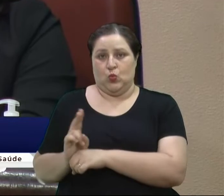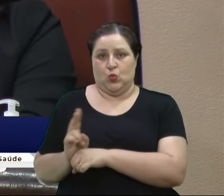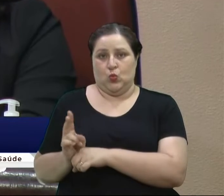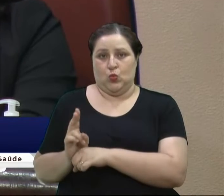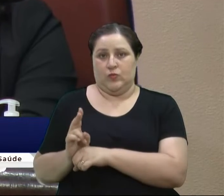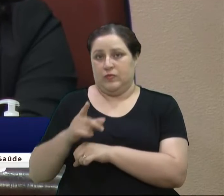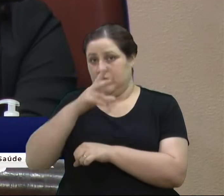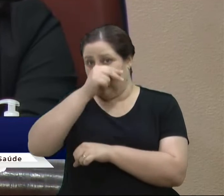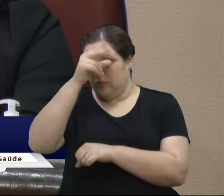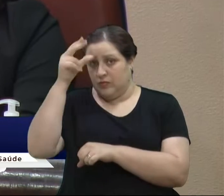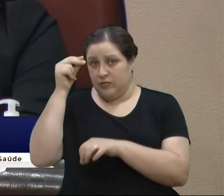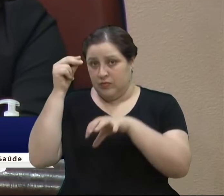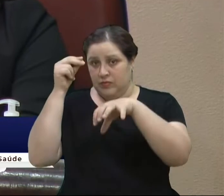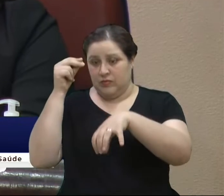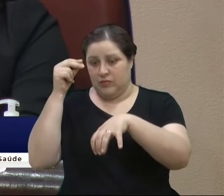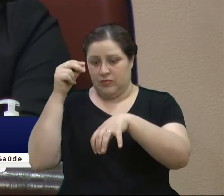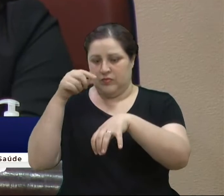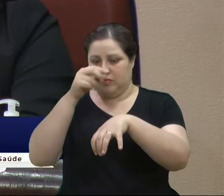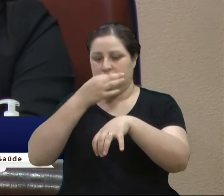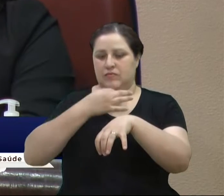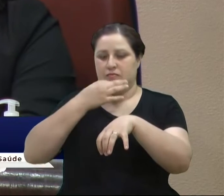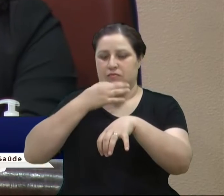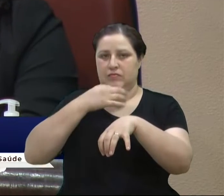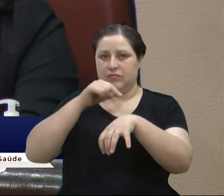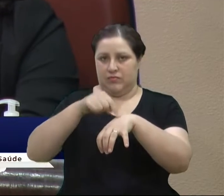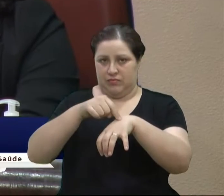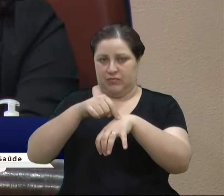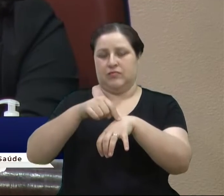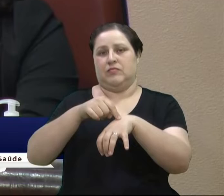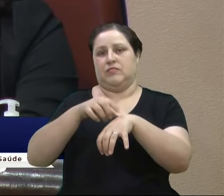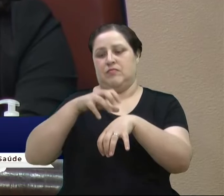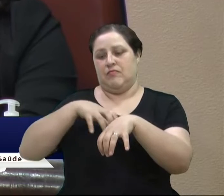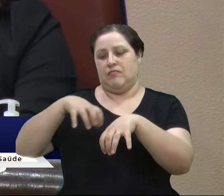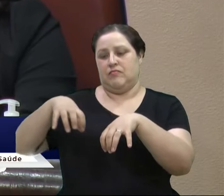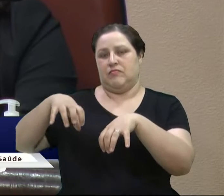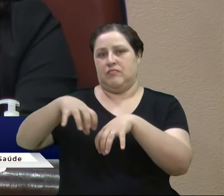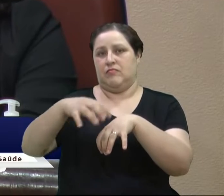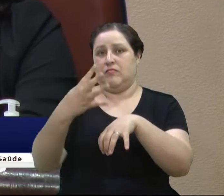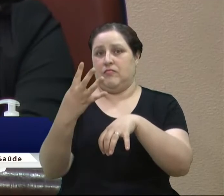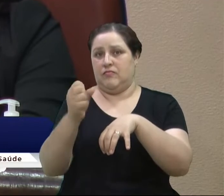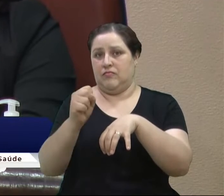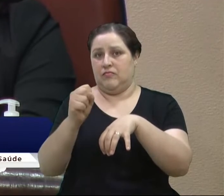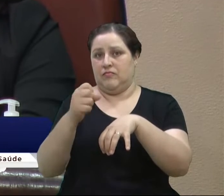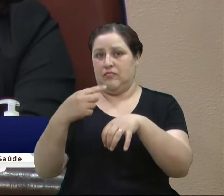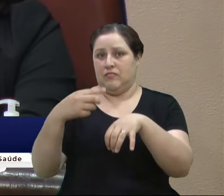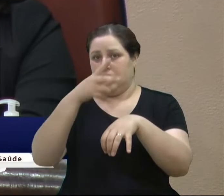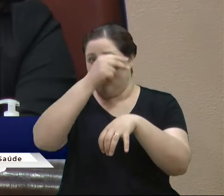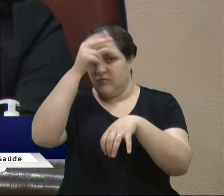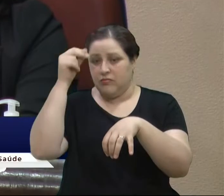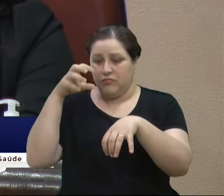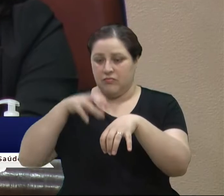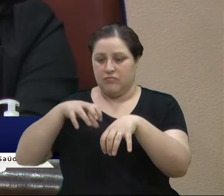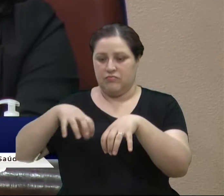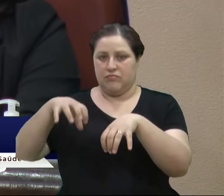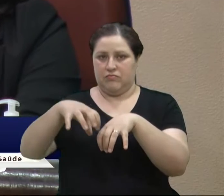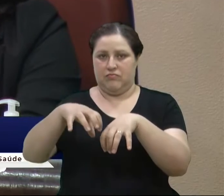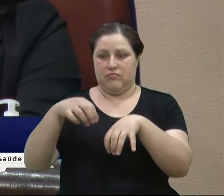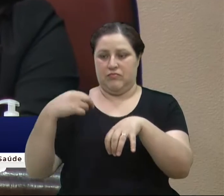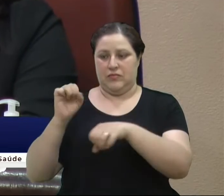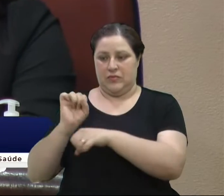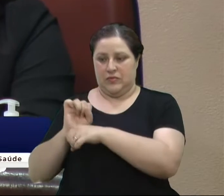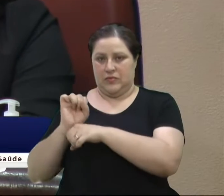Porque nas referências de Caxias do Sul, a gente não trata especificamente de Caxias, e sim